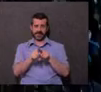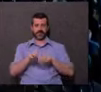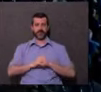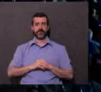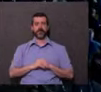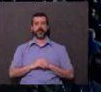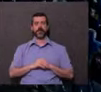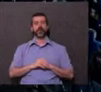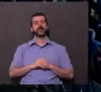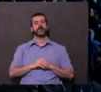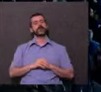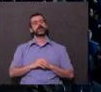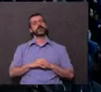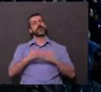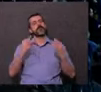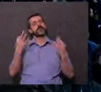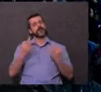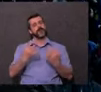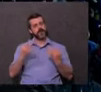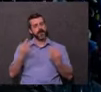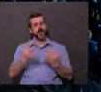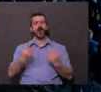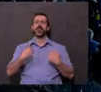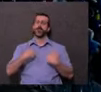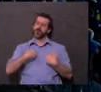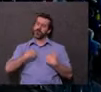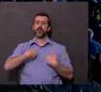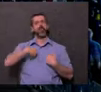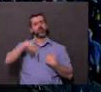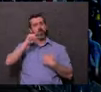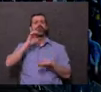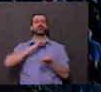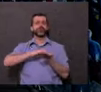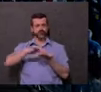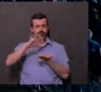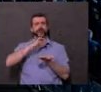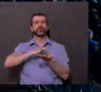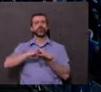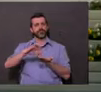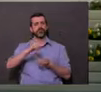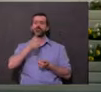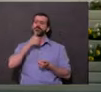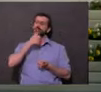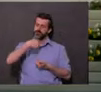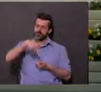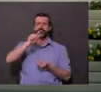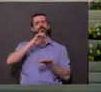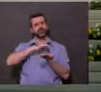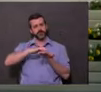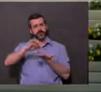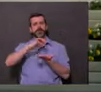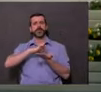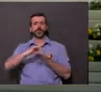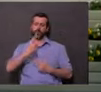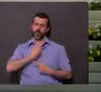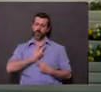Tomar a decisão de se fazer peregrino, de ser peregrino, é um ato de grande